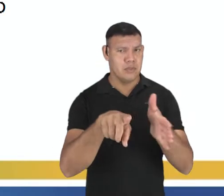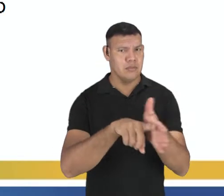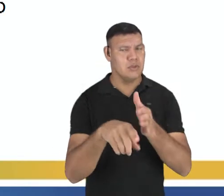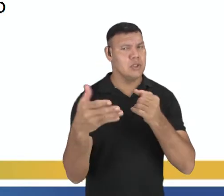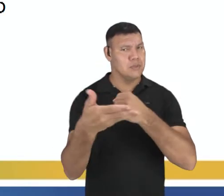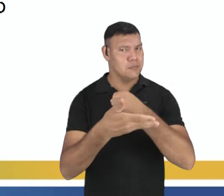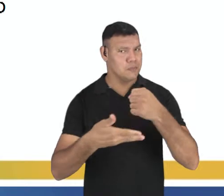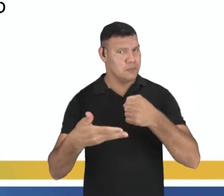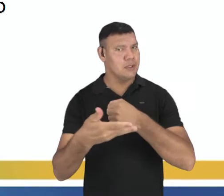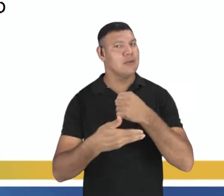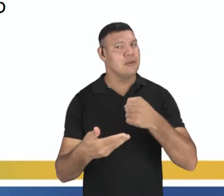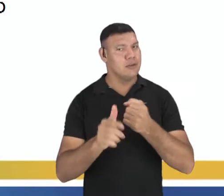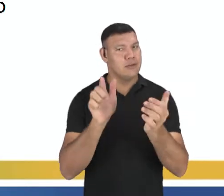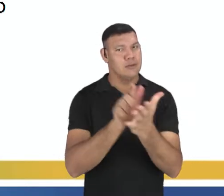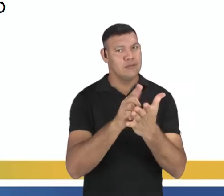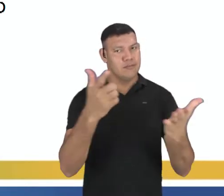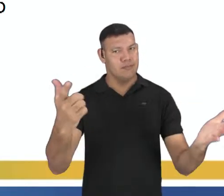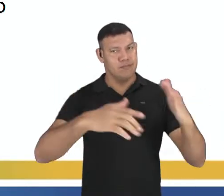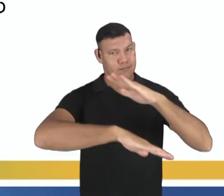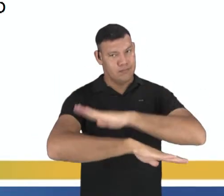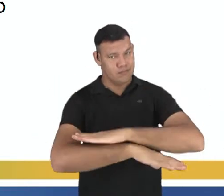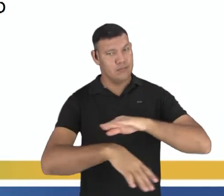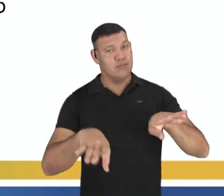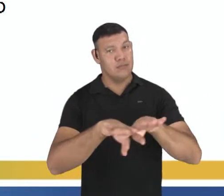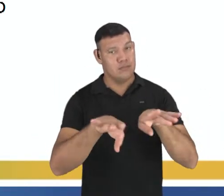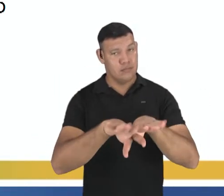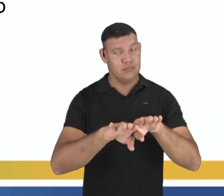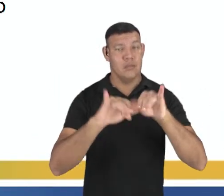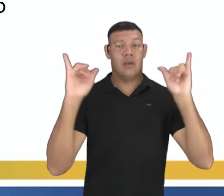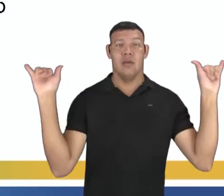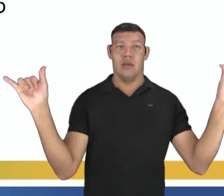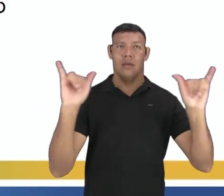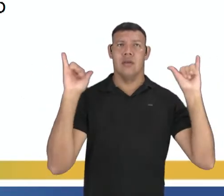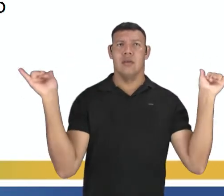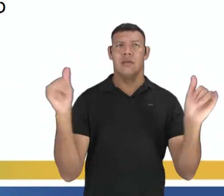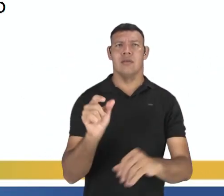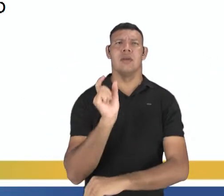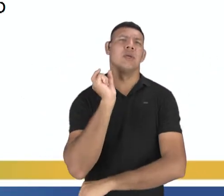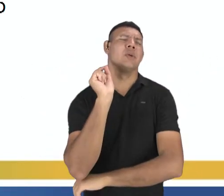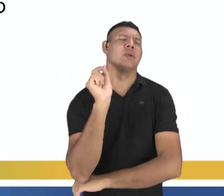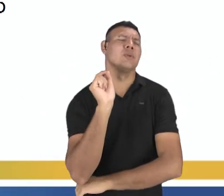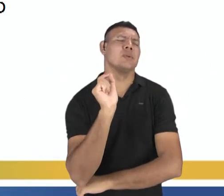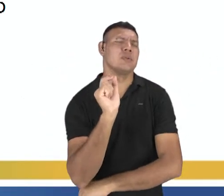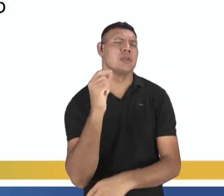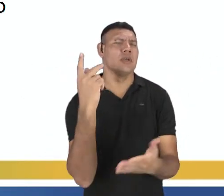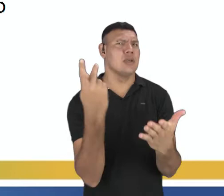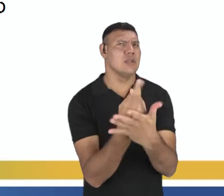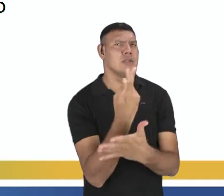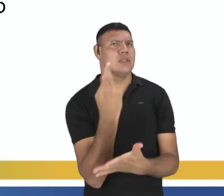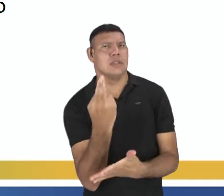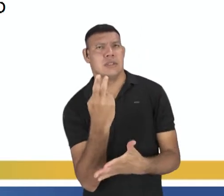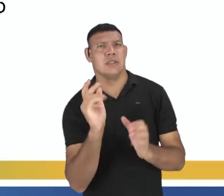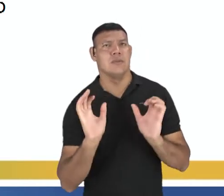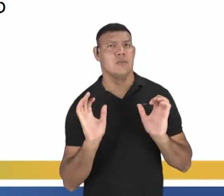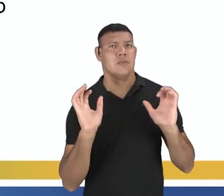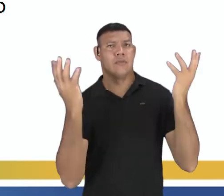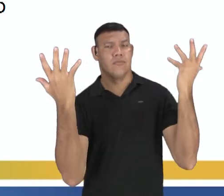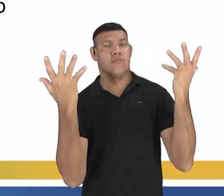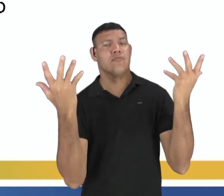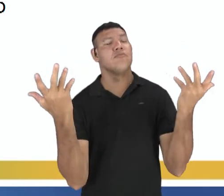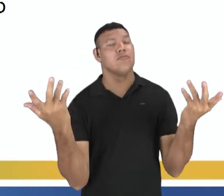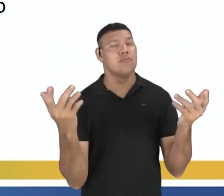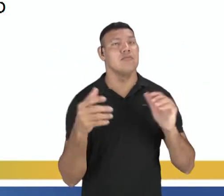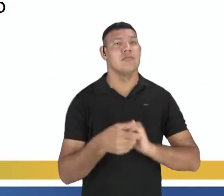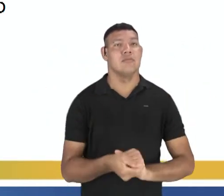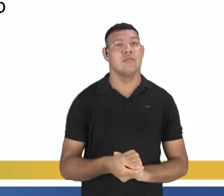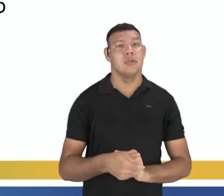jornais e principalmente das notícias. Primeiro, o que? Qual acontecimento, né? O evento, o fato ocorrido.